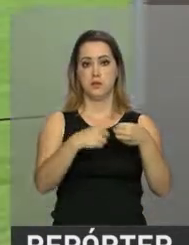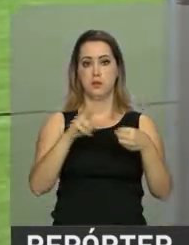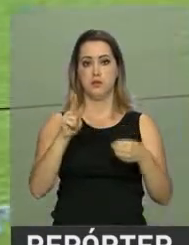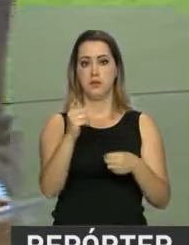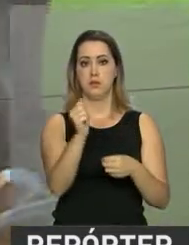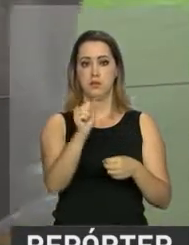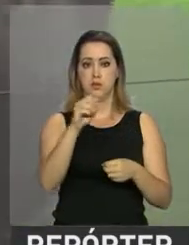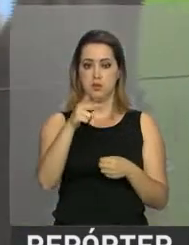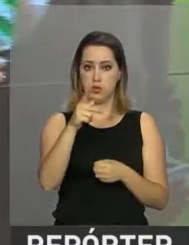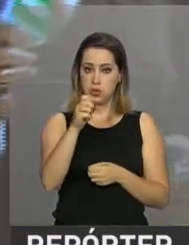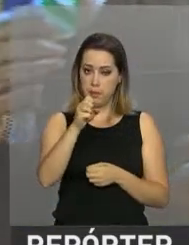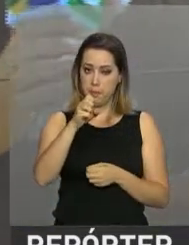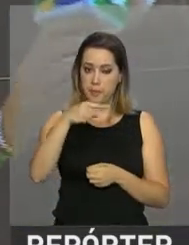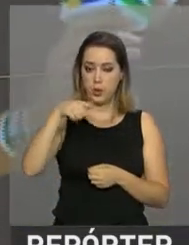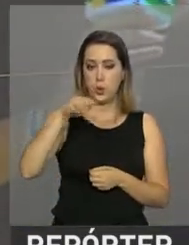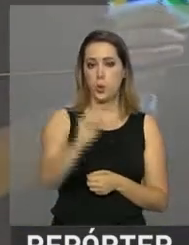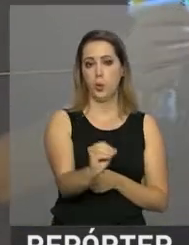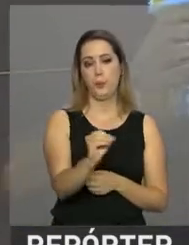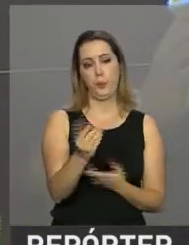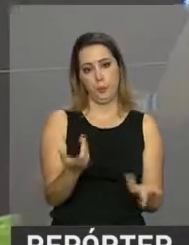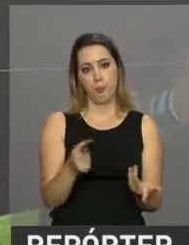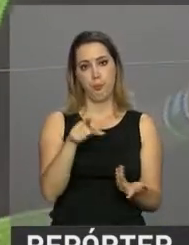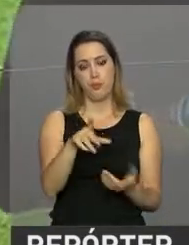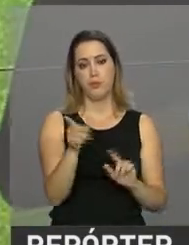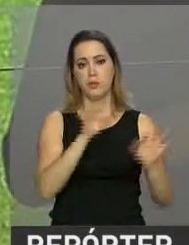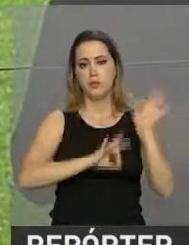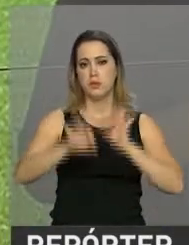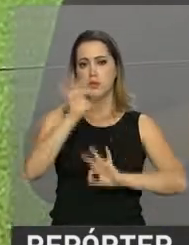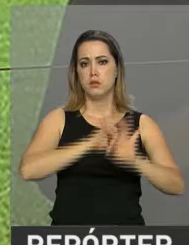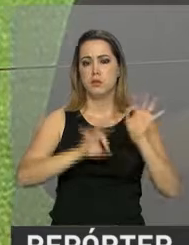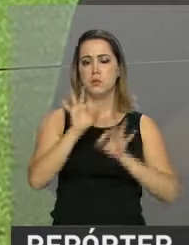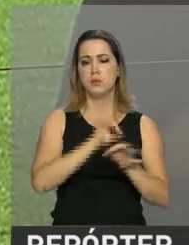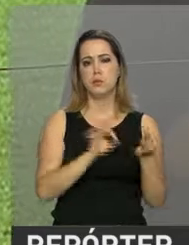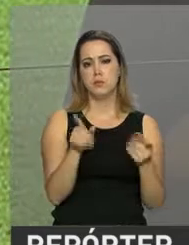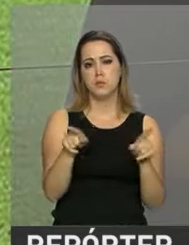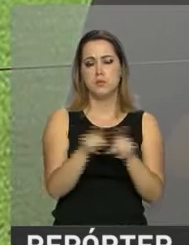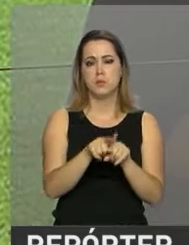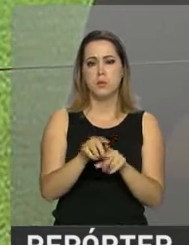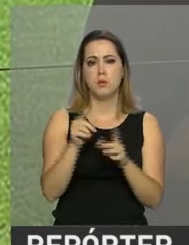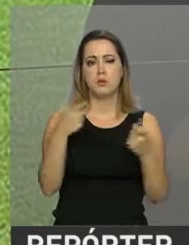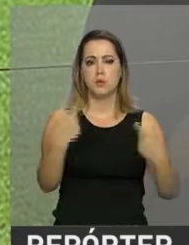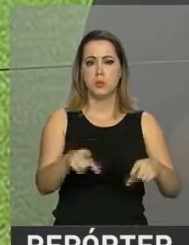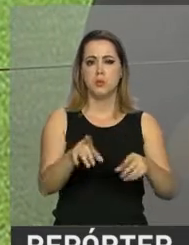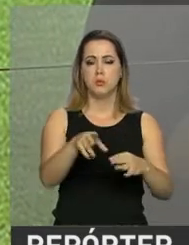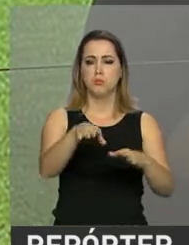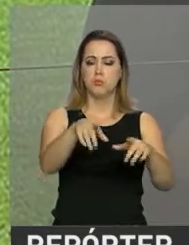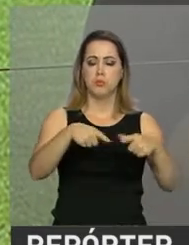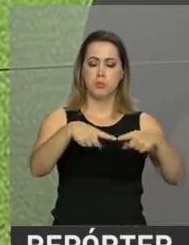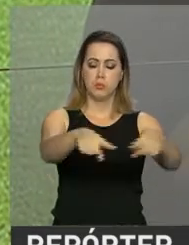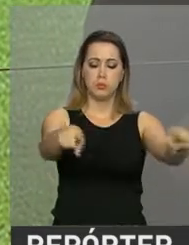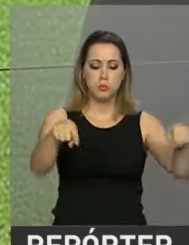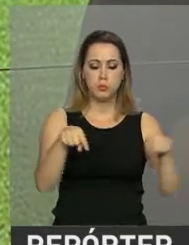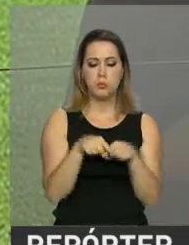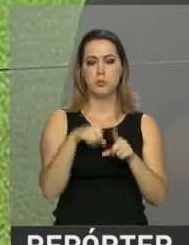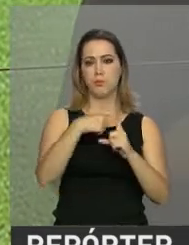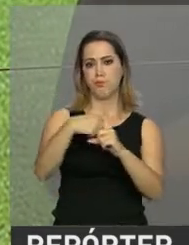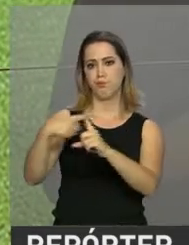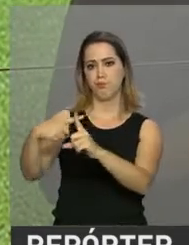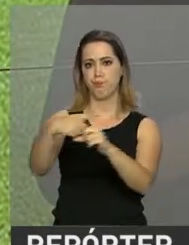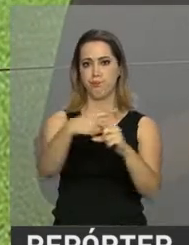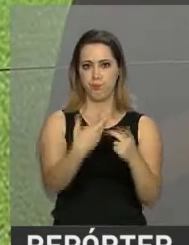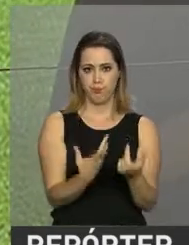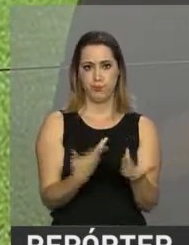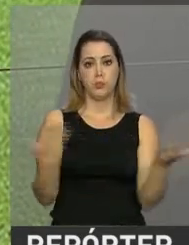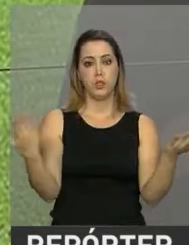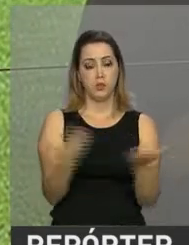enviada especial da NBR, Luana Karen, acompanha os preparativos para o adeus às vítimas da tragédia com o avião da Chapecoense. Olá, Luana,